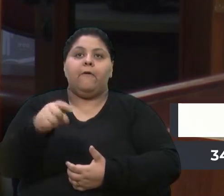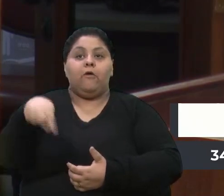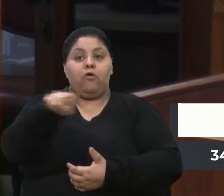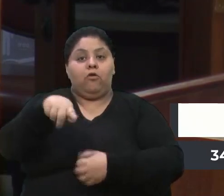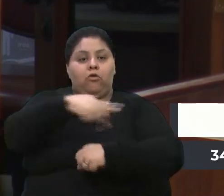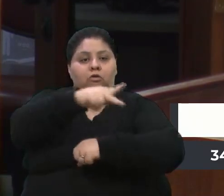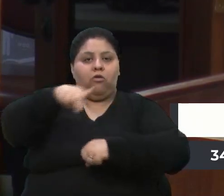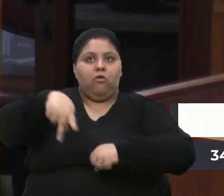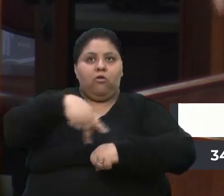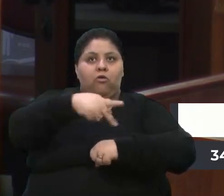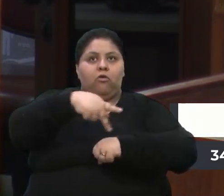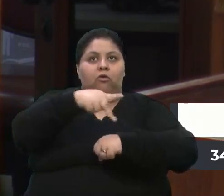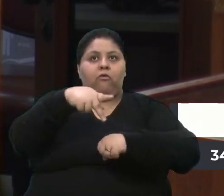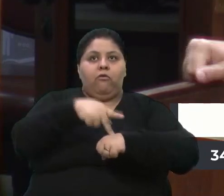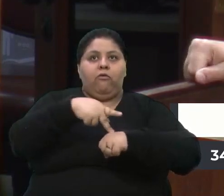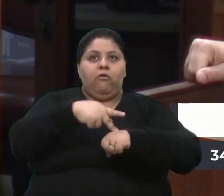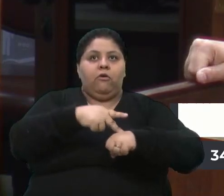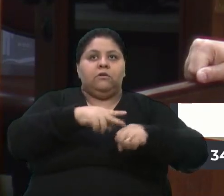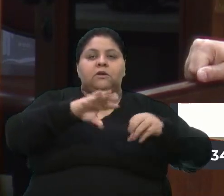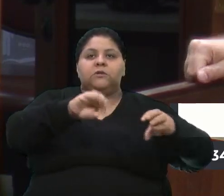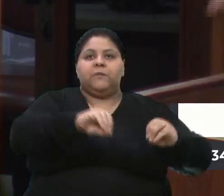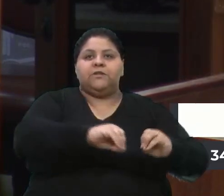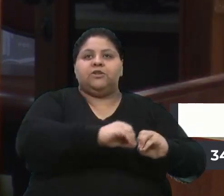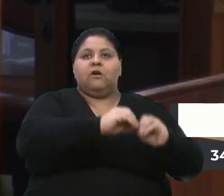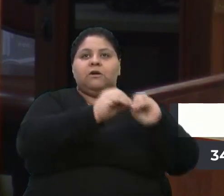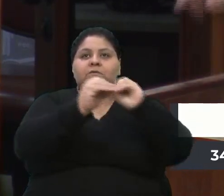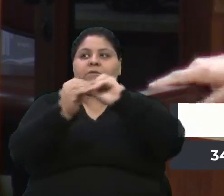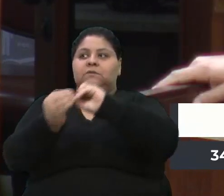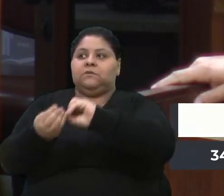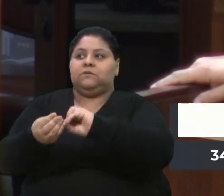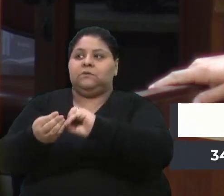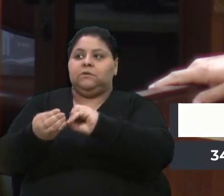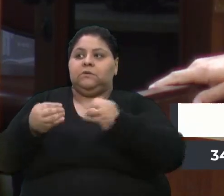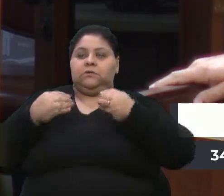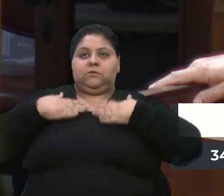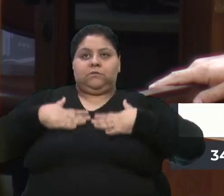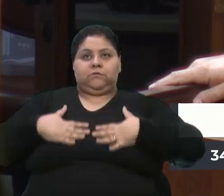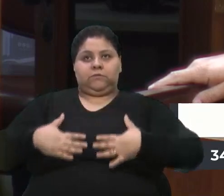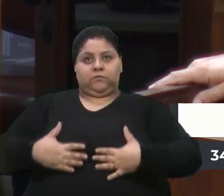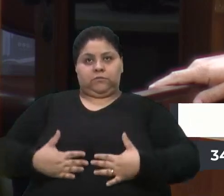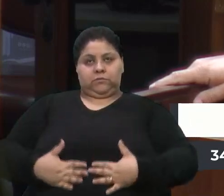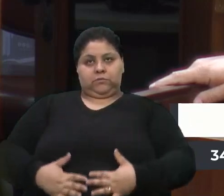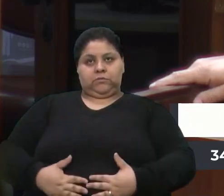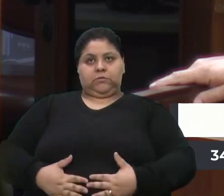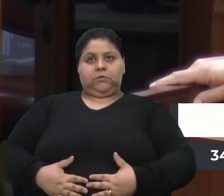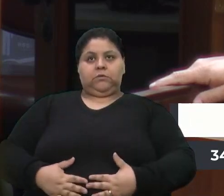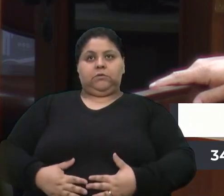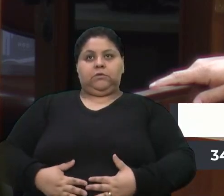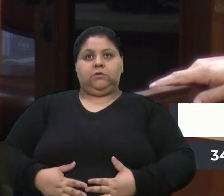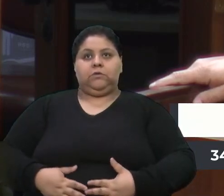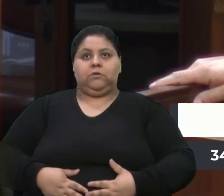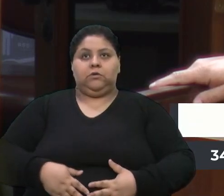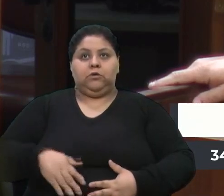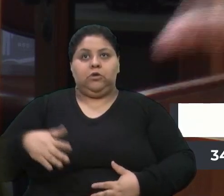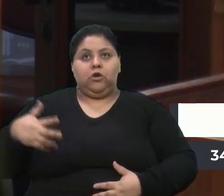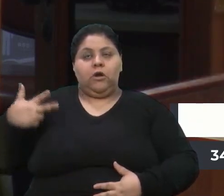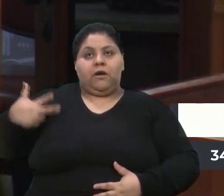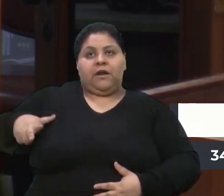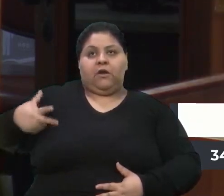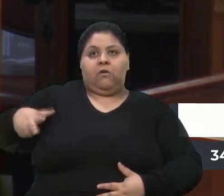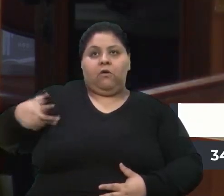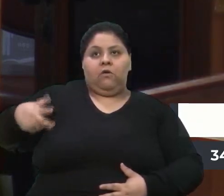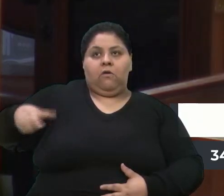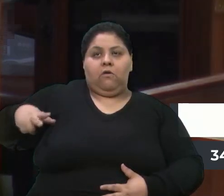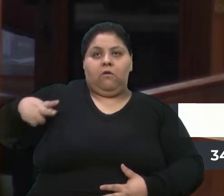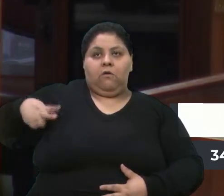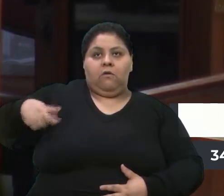transplante de órgãos se dá exclusivamente pelo SUS, seja para o bilionário ou seja para o miserável. Então, para